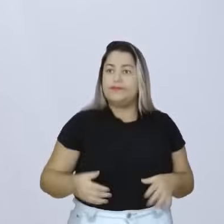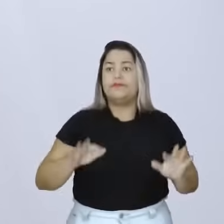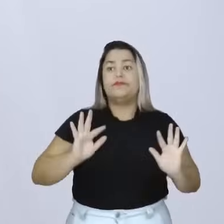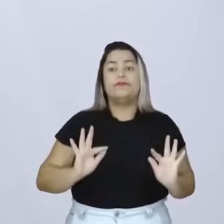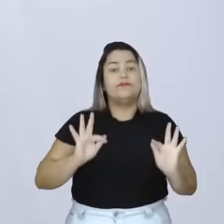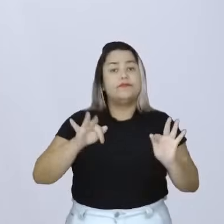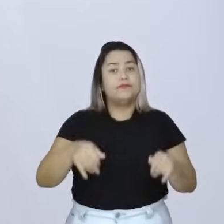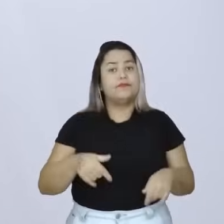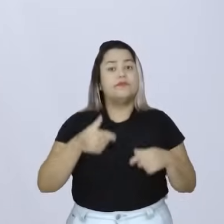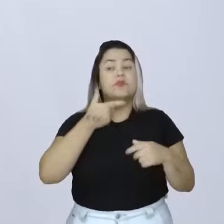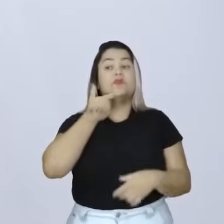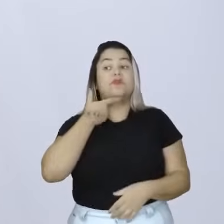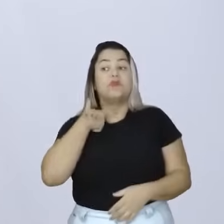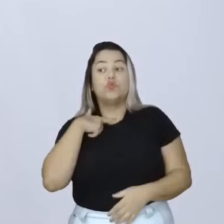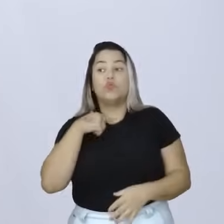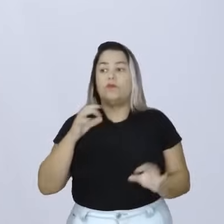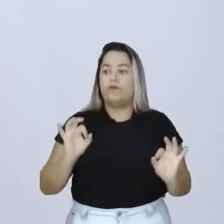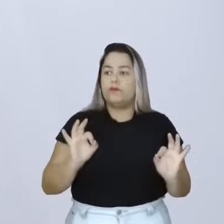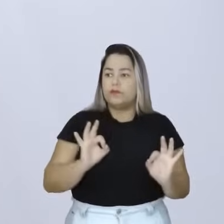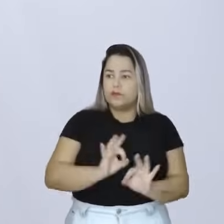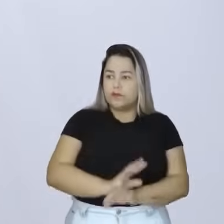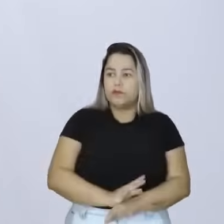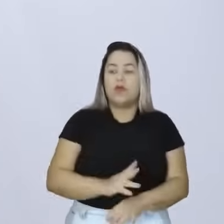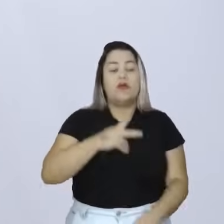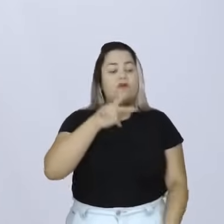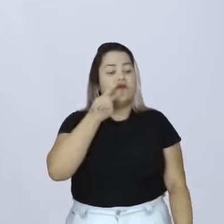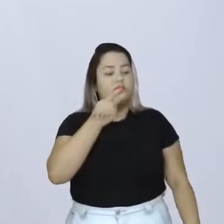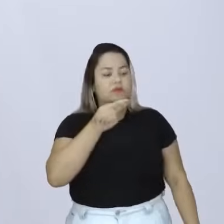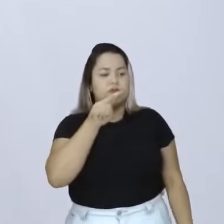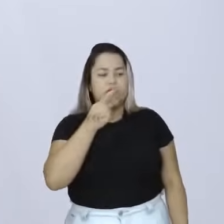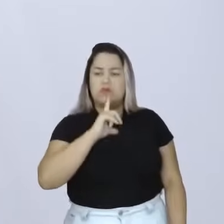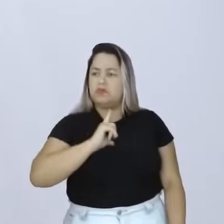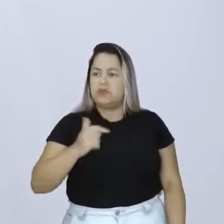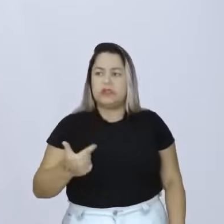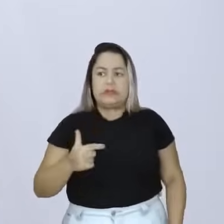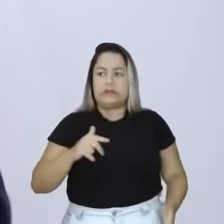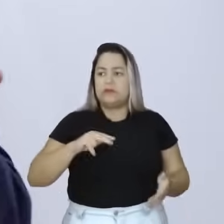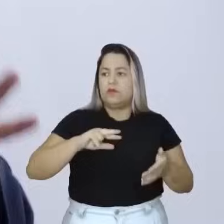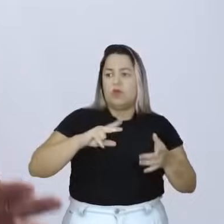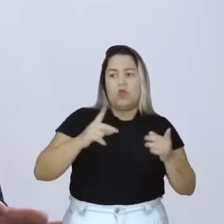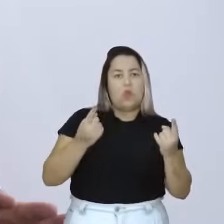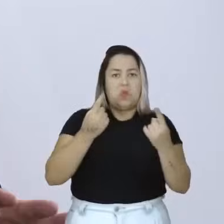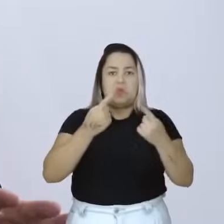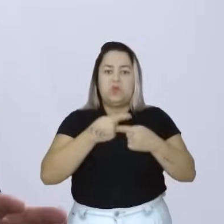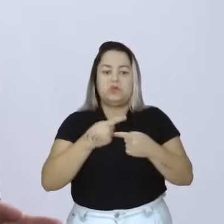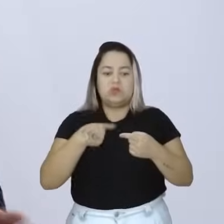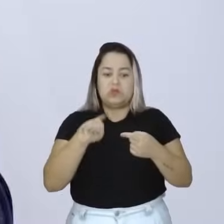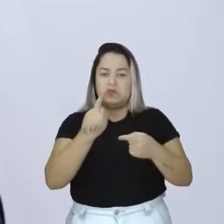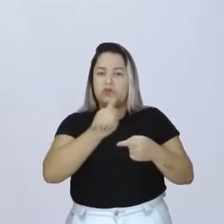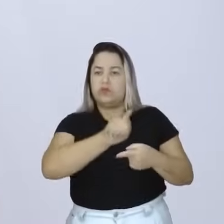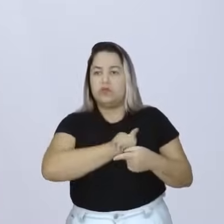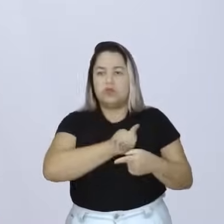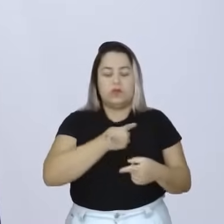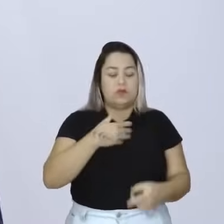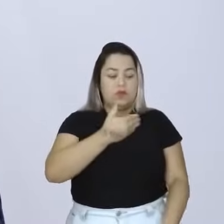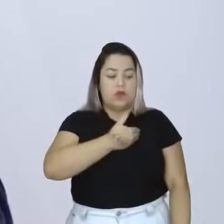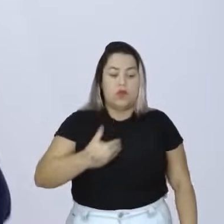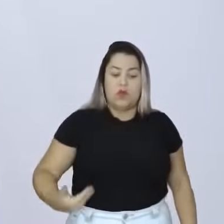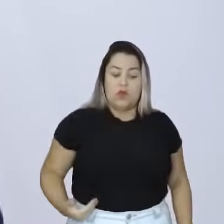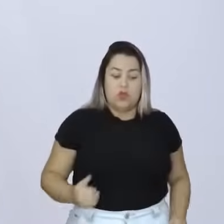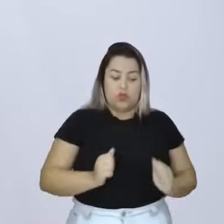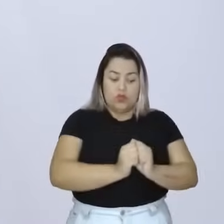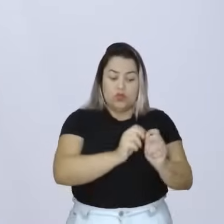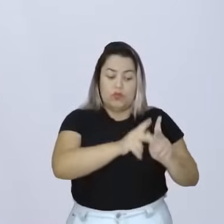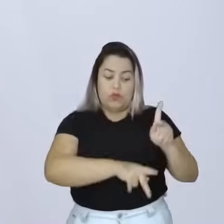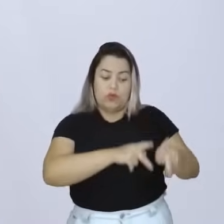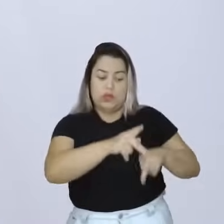eu queria finalizar dizendo que não tem nenhuma contradição do que nós fizemos, governo e povo, com o